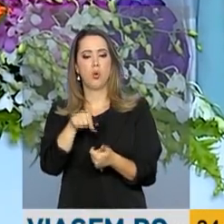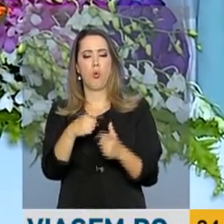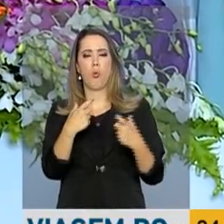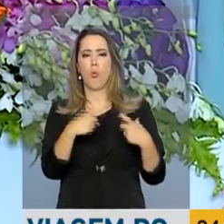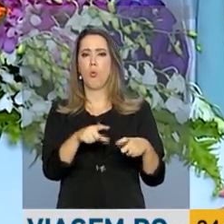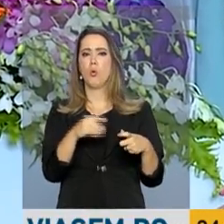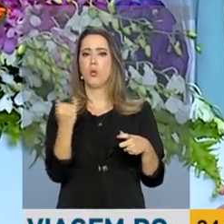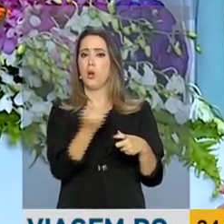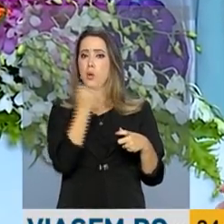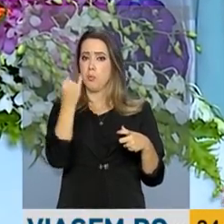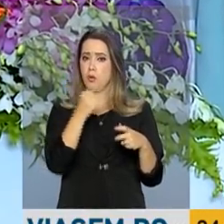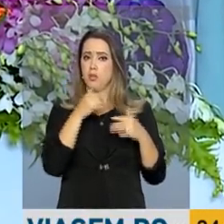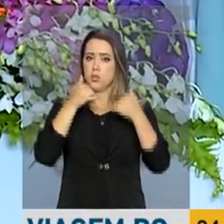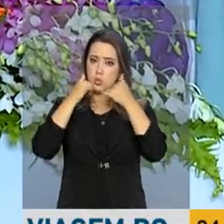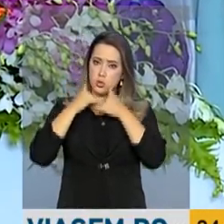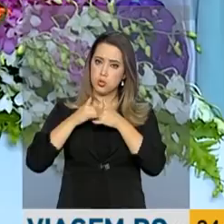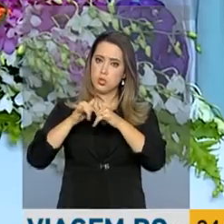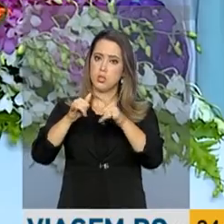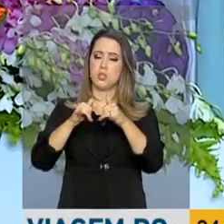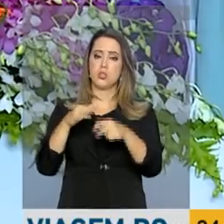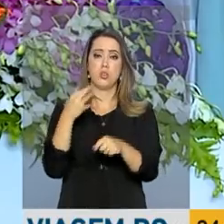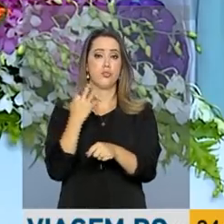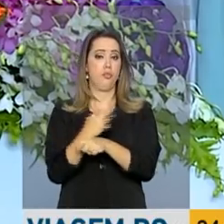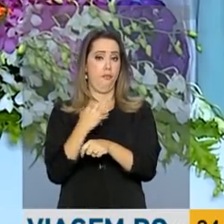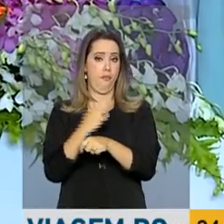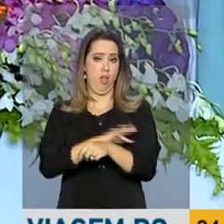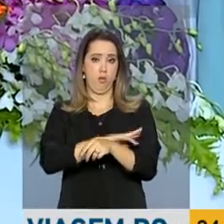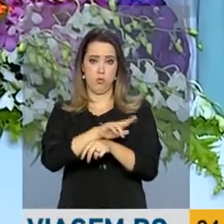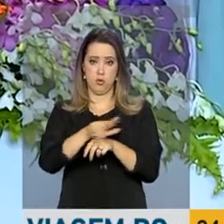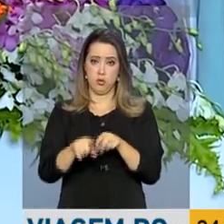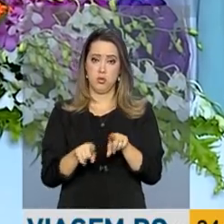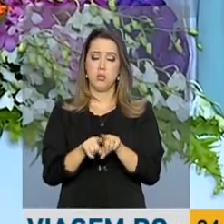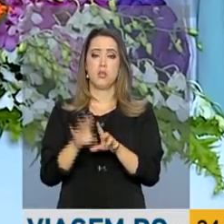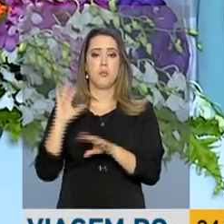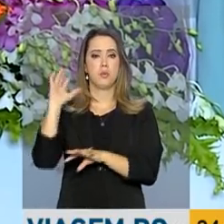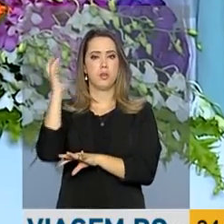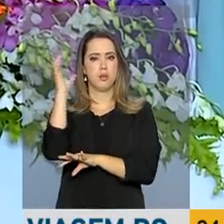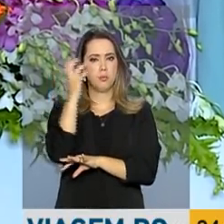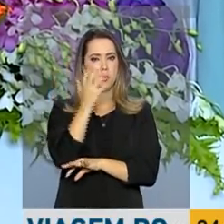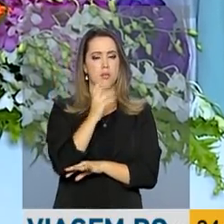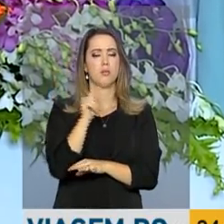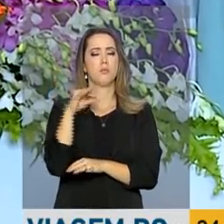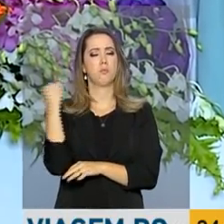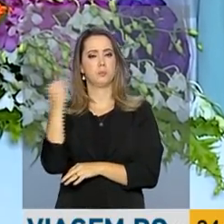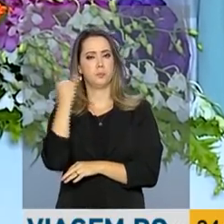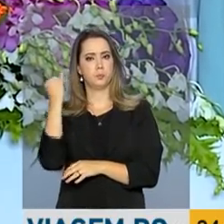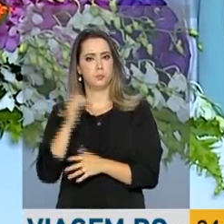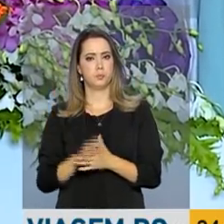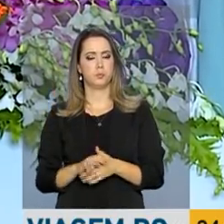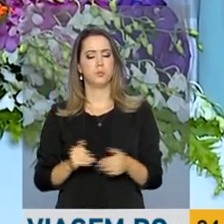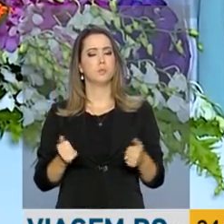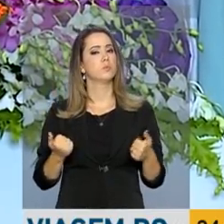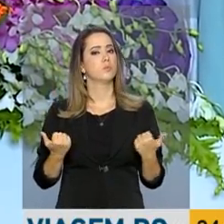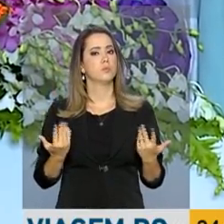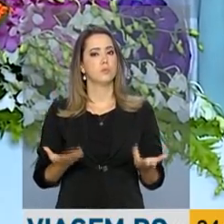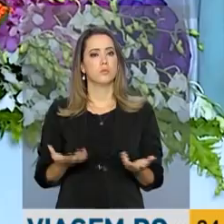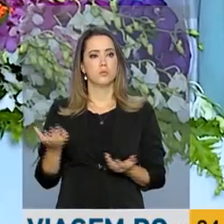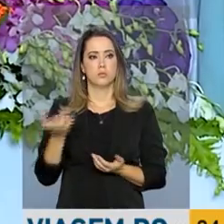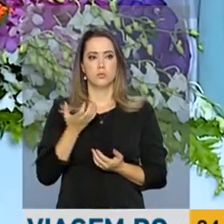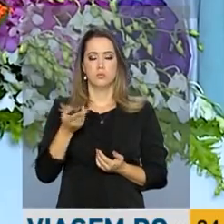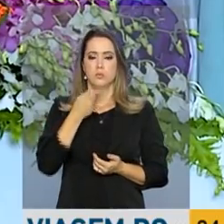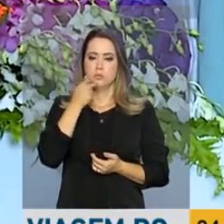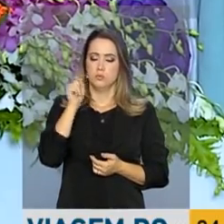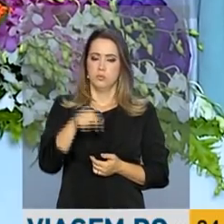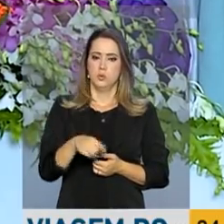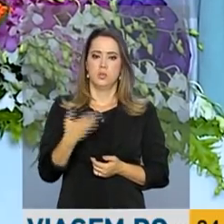potência energética, mineradora e ambiental. E é evidente, eu quero aqui dizer, e eu creio